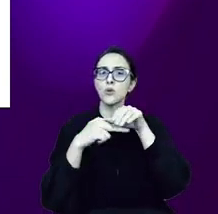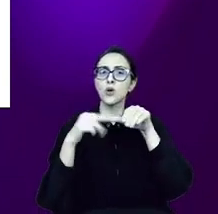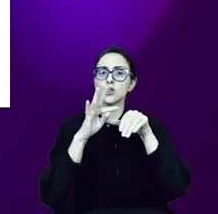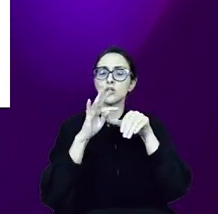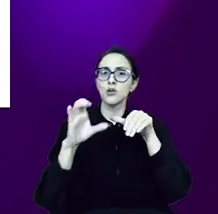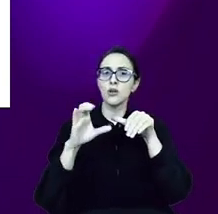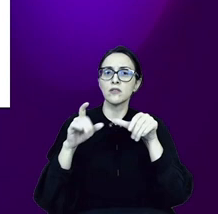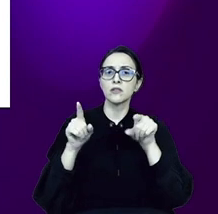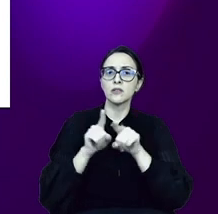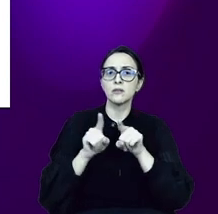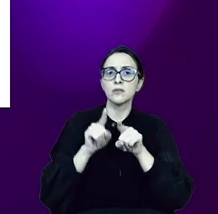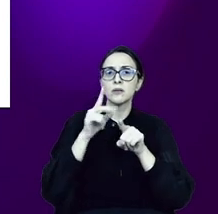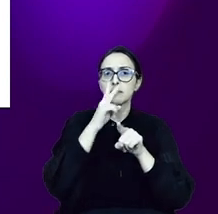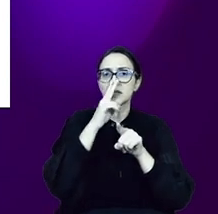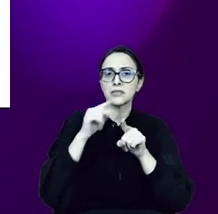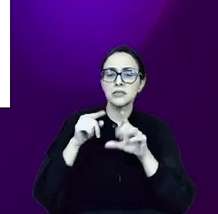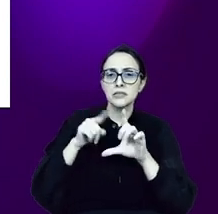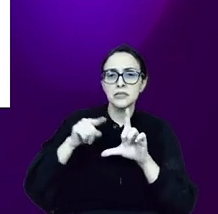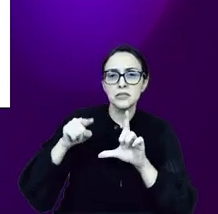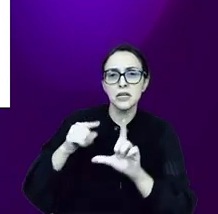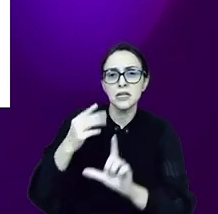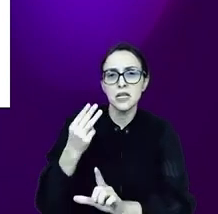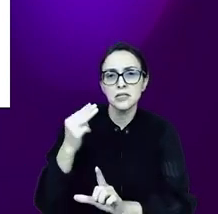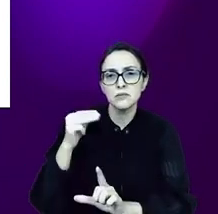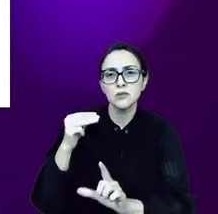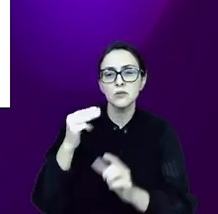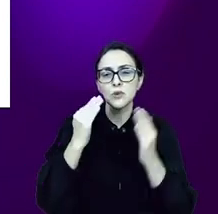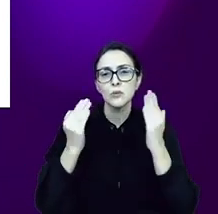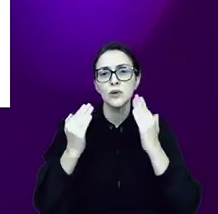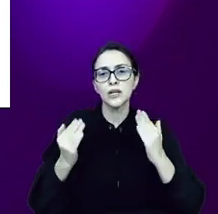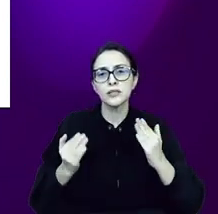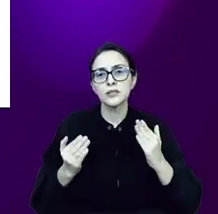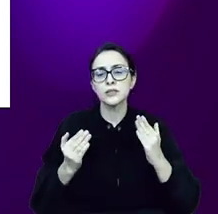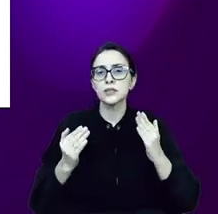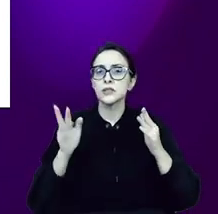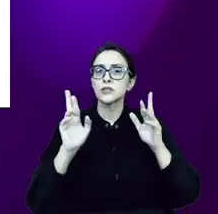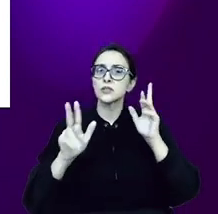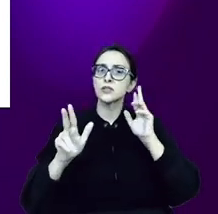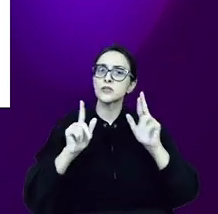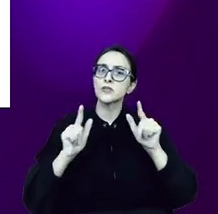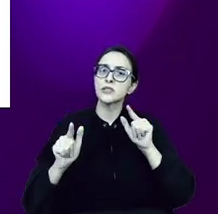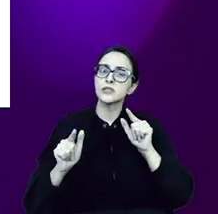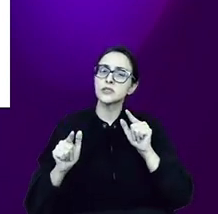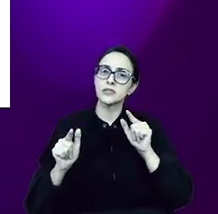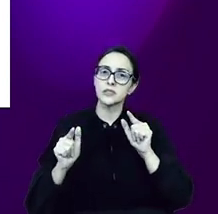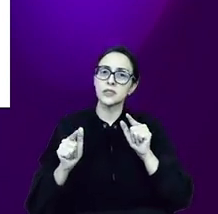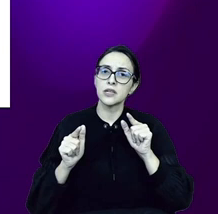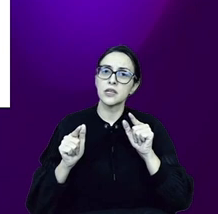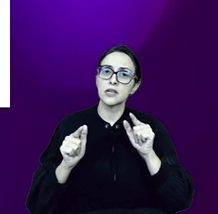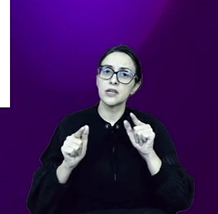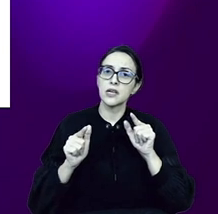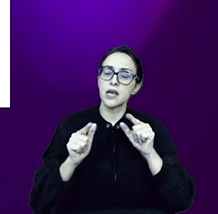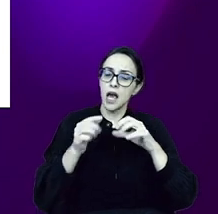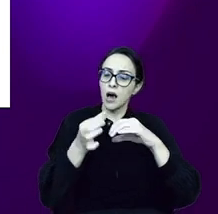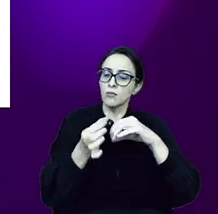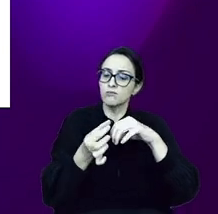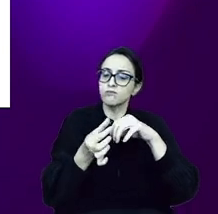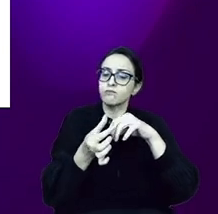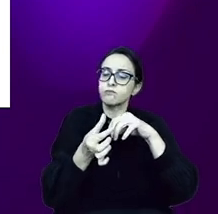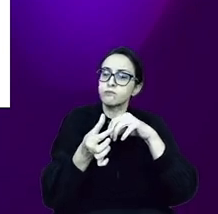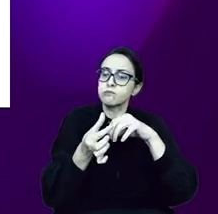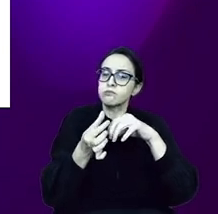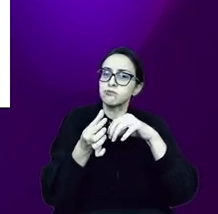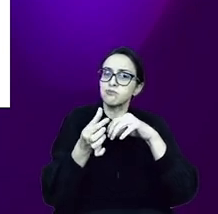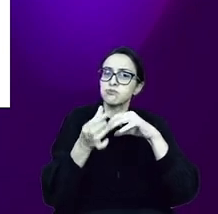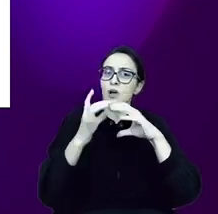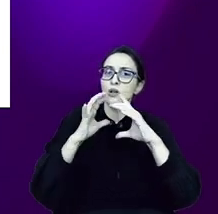média maior do que 3 milímetros, comparado à diferença da espessura do hematoma com o desvio das estruturas da linha